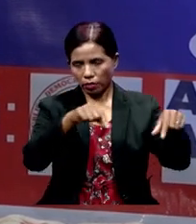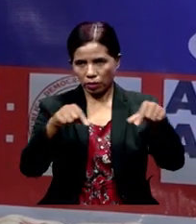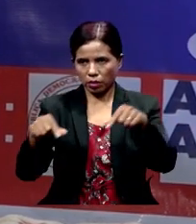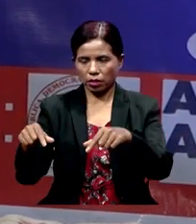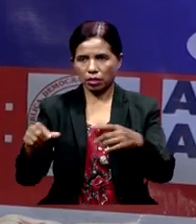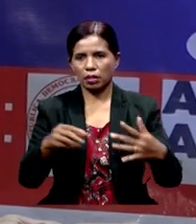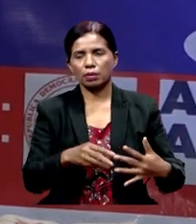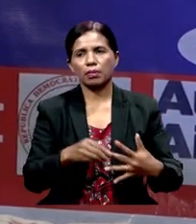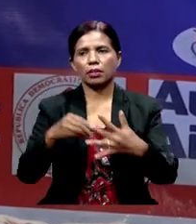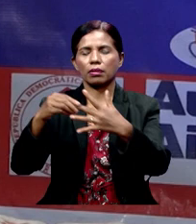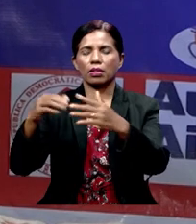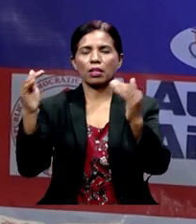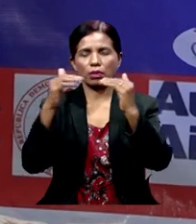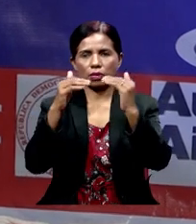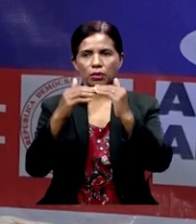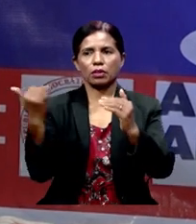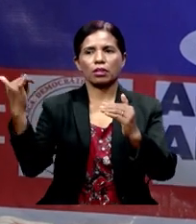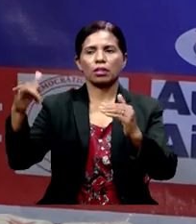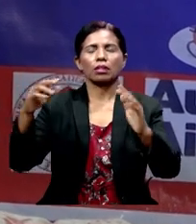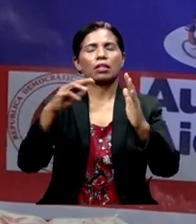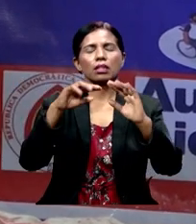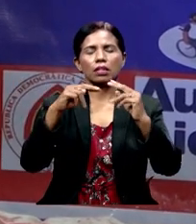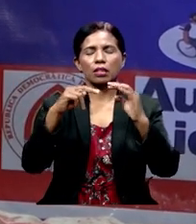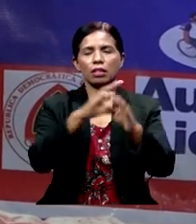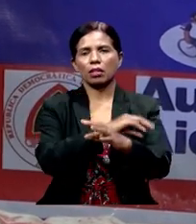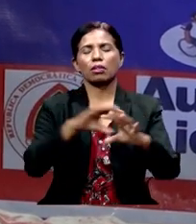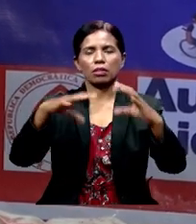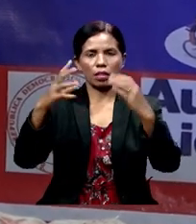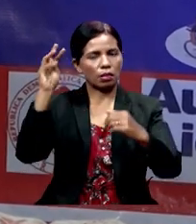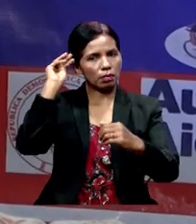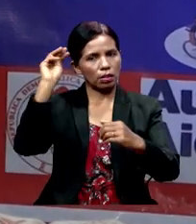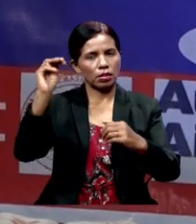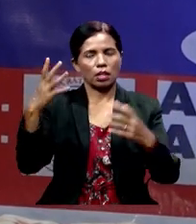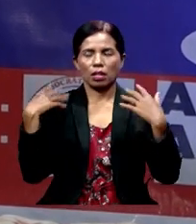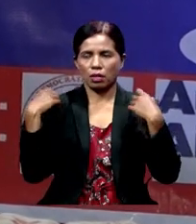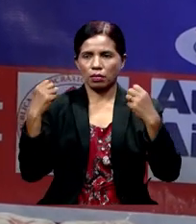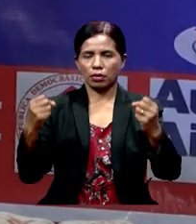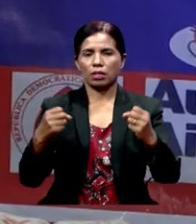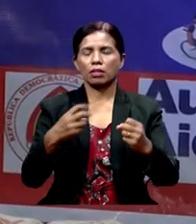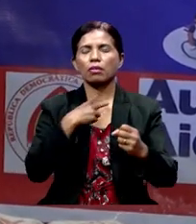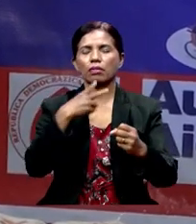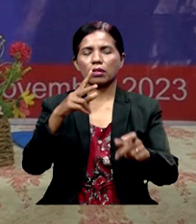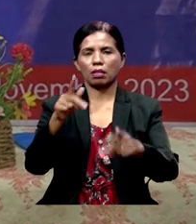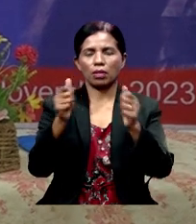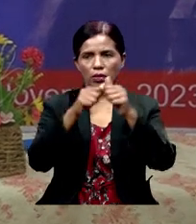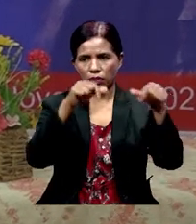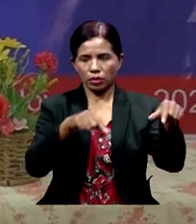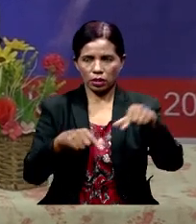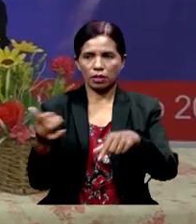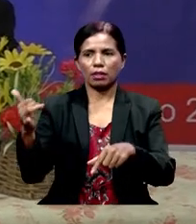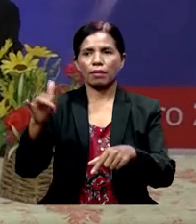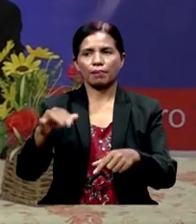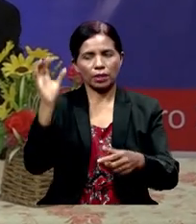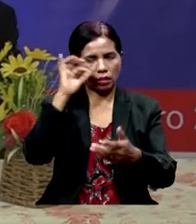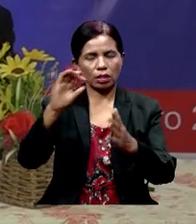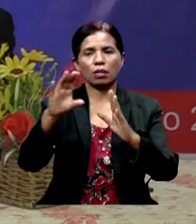ia encontro sira a nível conselho ministro, a tu vele força lia nema o deficiência xerniano. Secretário de Estado de